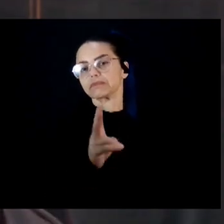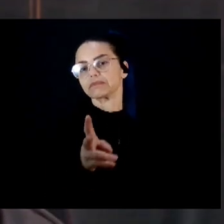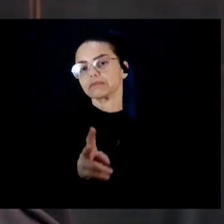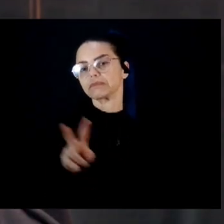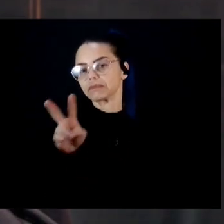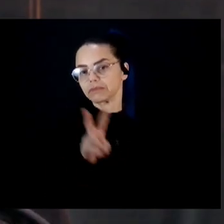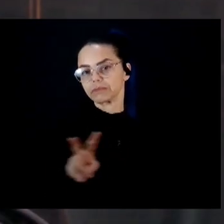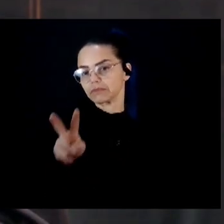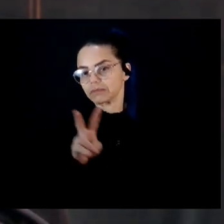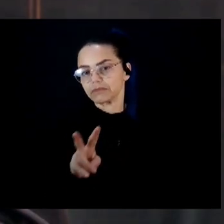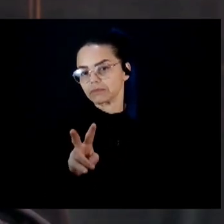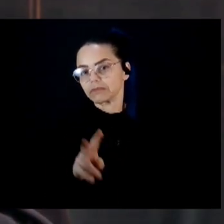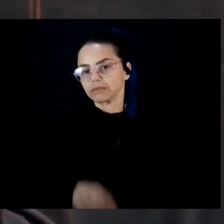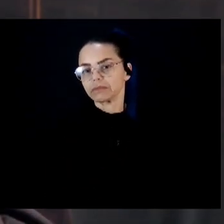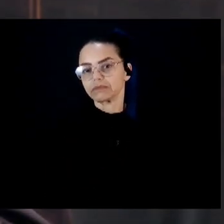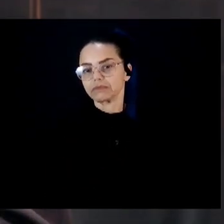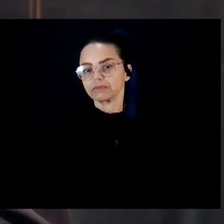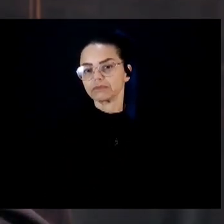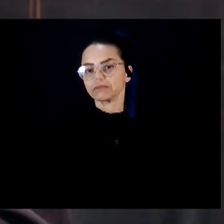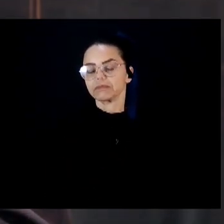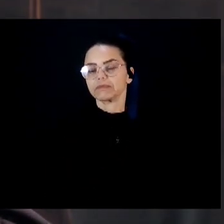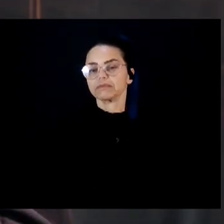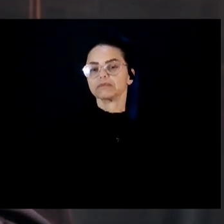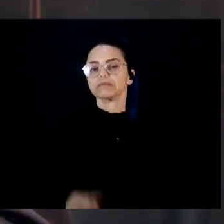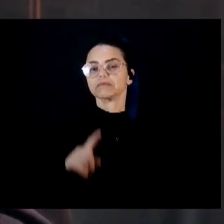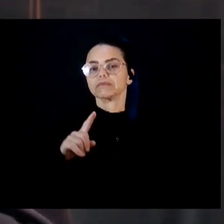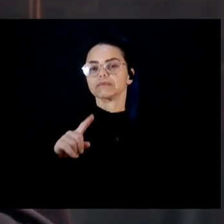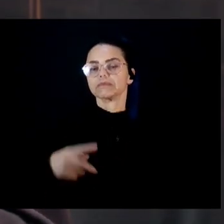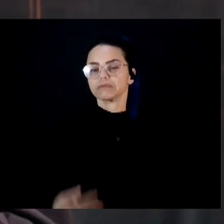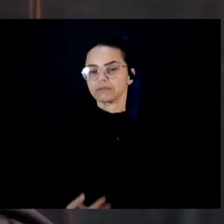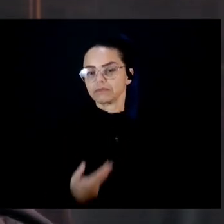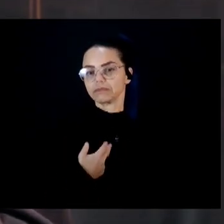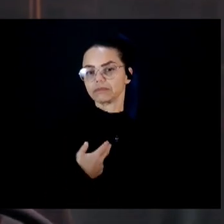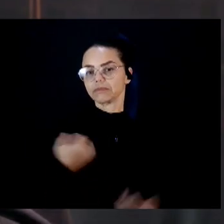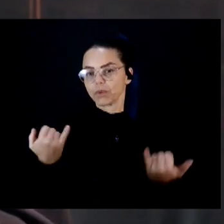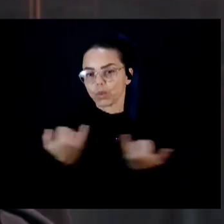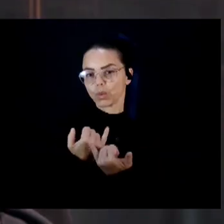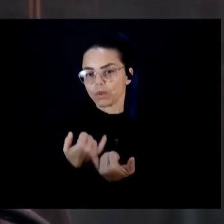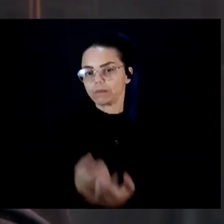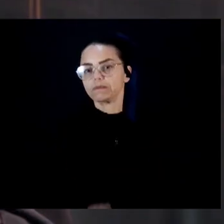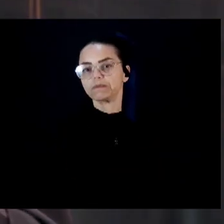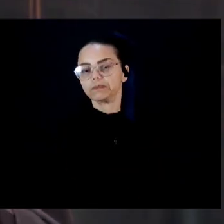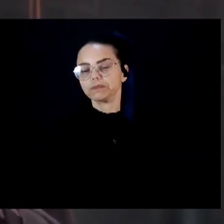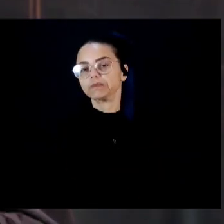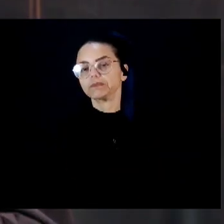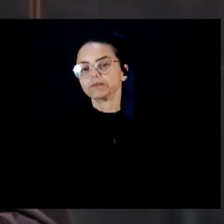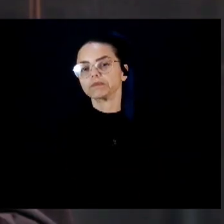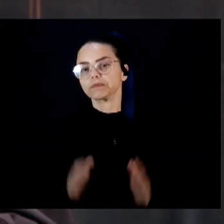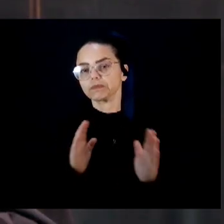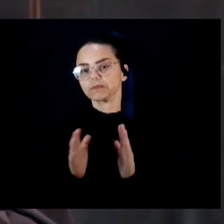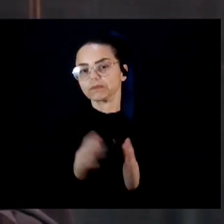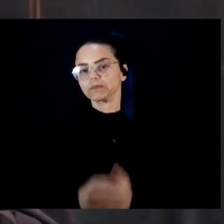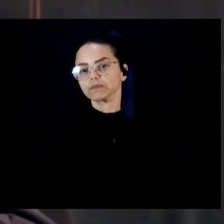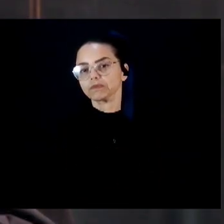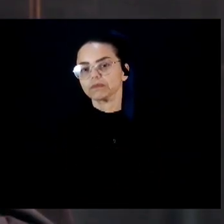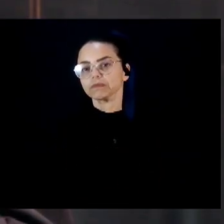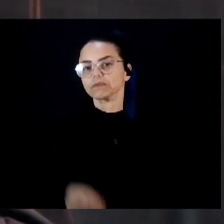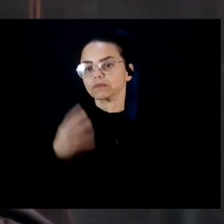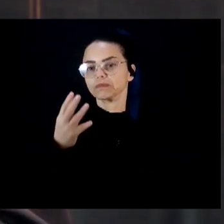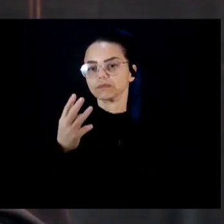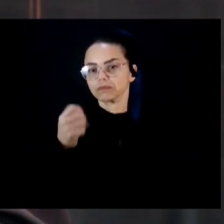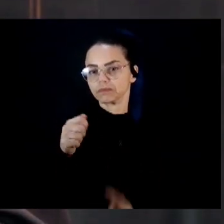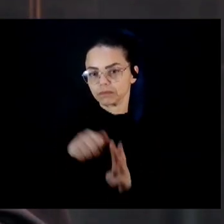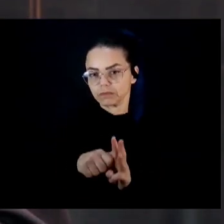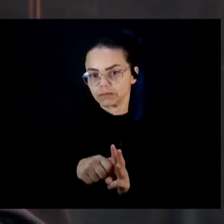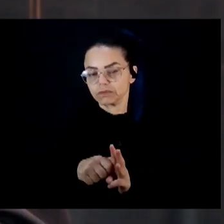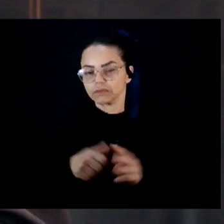eu falei, os pós-bariátricos. Sim. Mas, de forma geral, a gente faz por um tempo determinado aí, faz 3 meses, reavalia